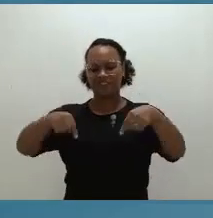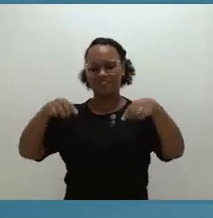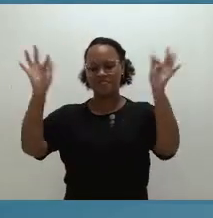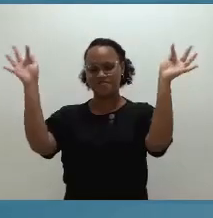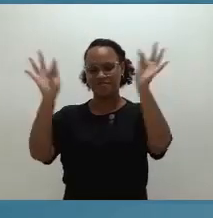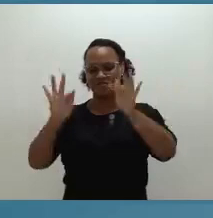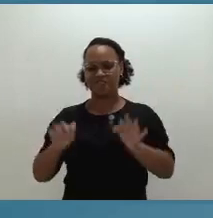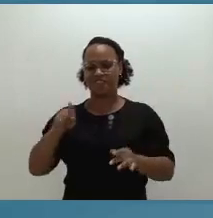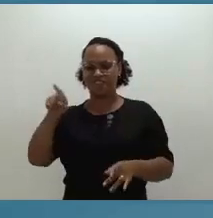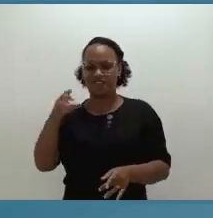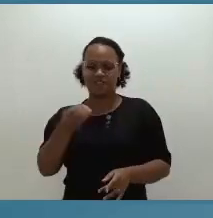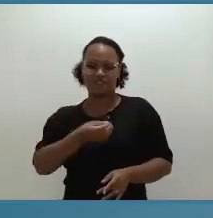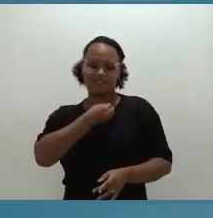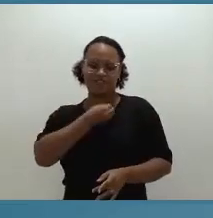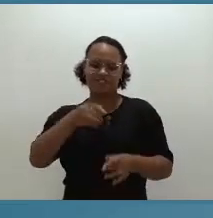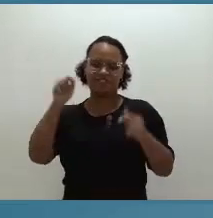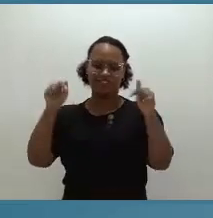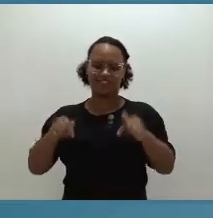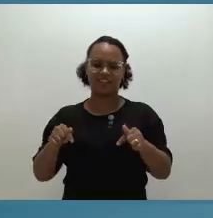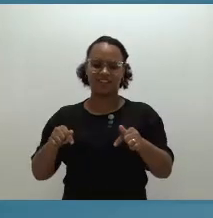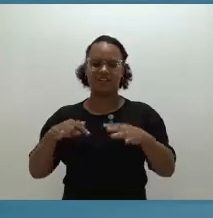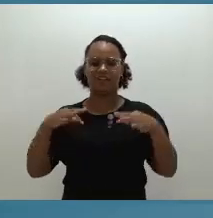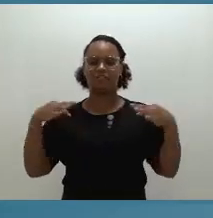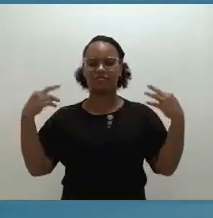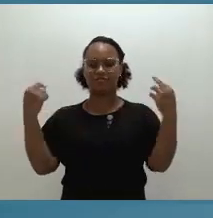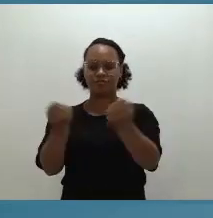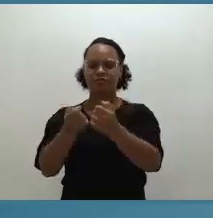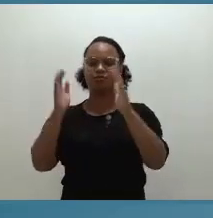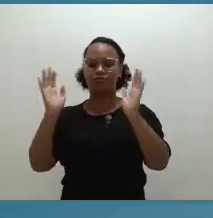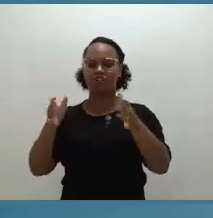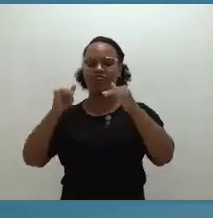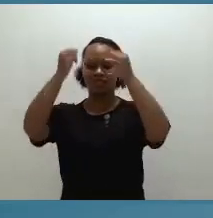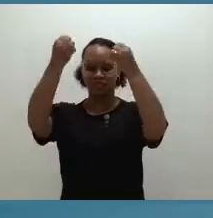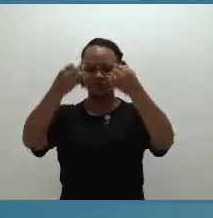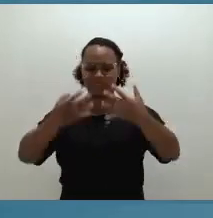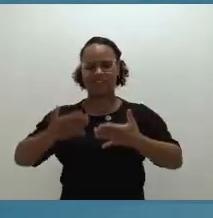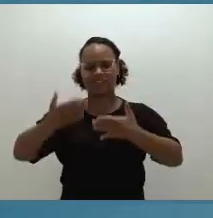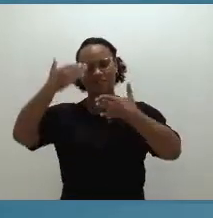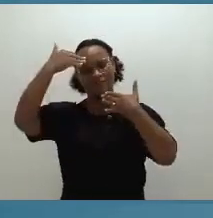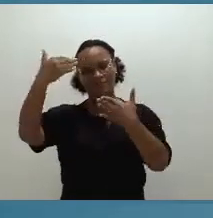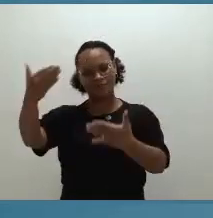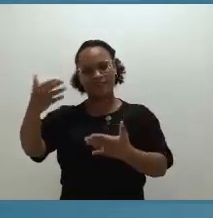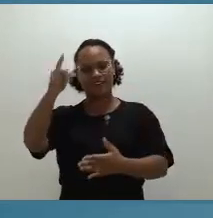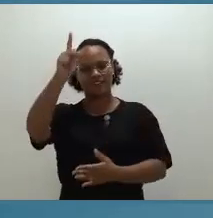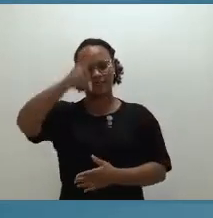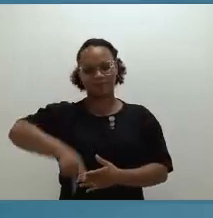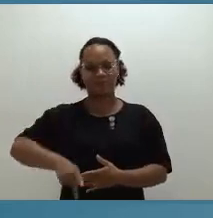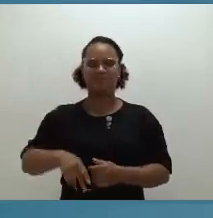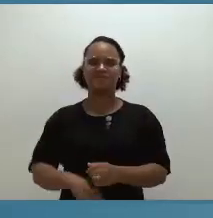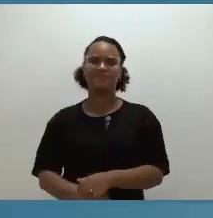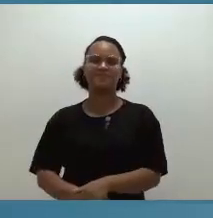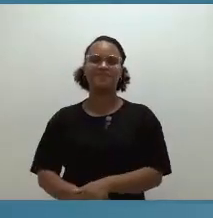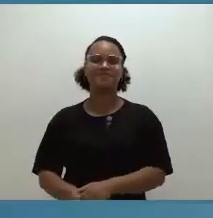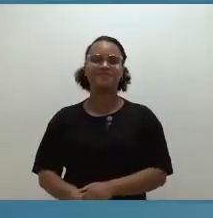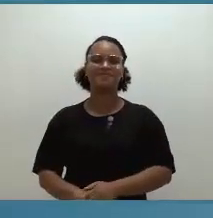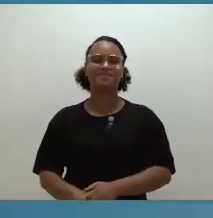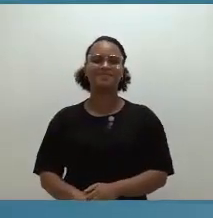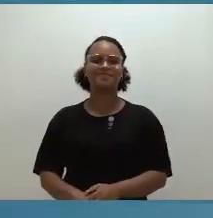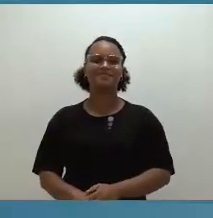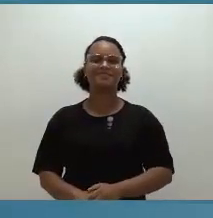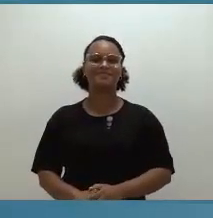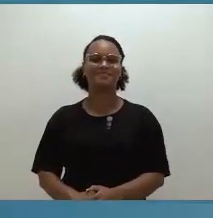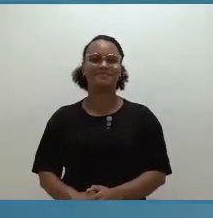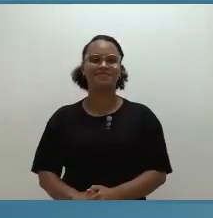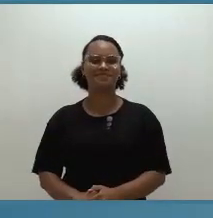com a presença de Vossa Excelência e todos a expressar. Muito obrigada, viu, presidente? Obrigada,